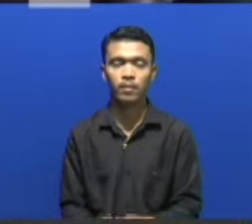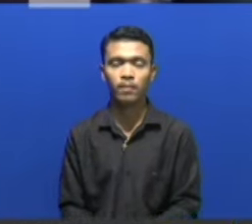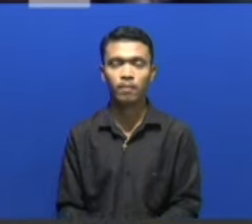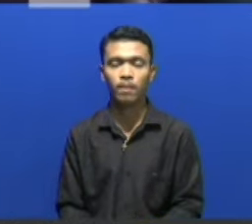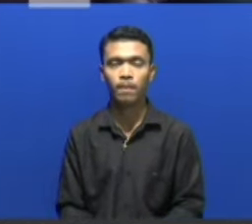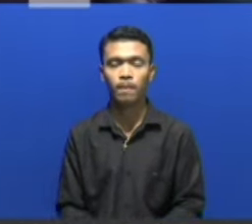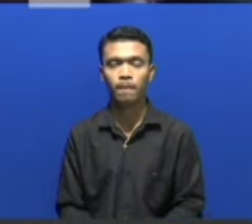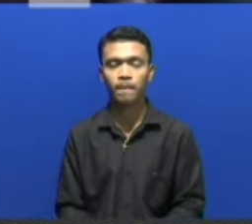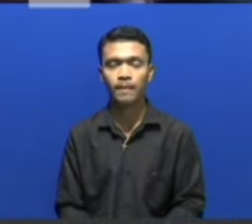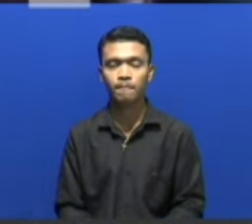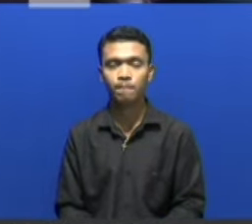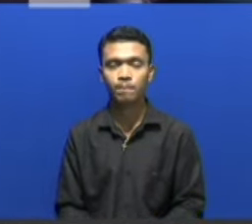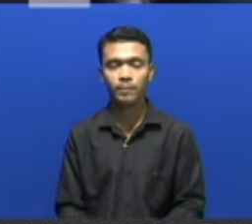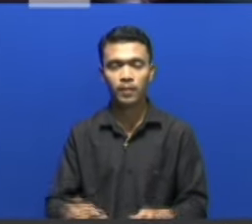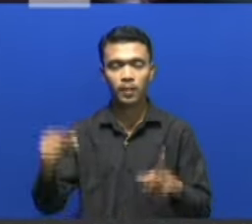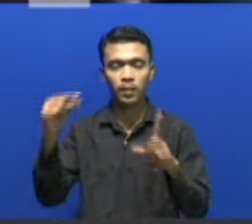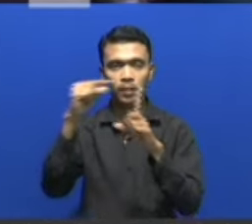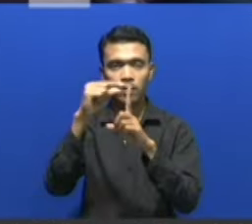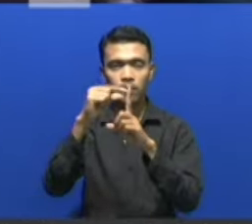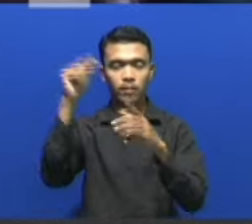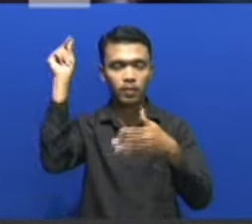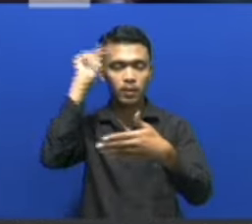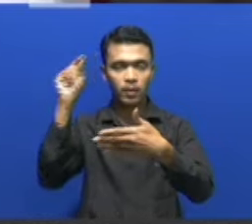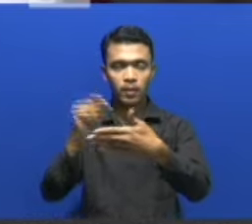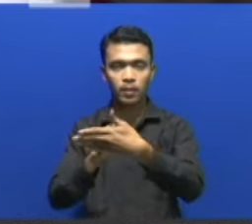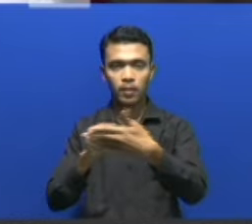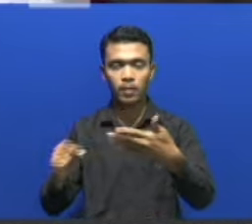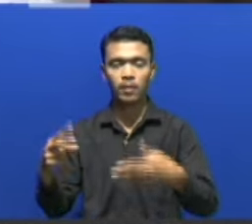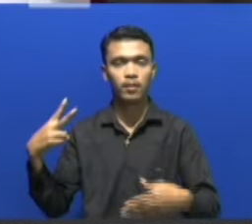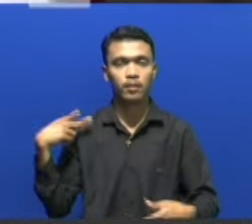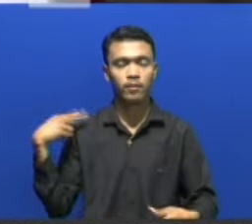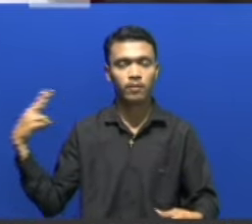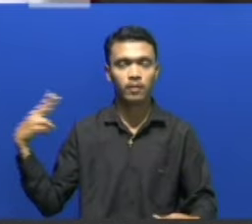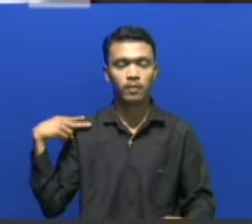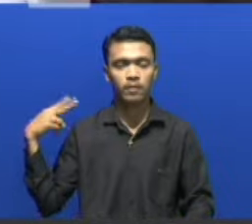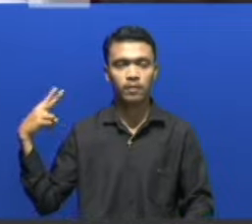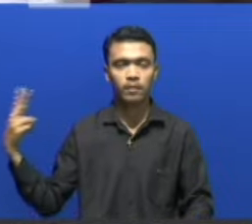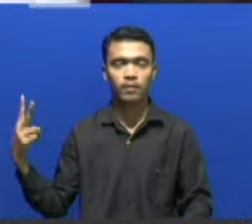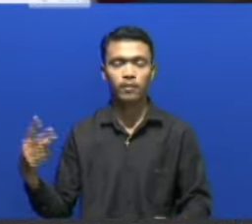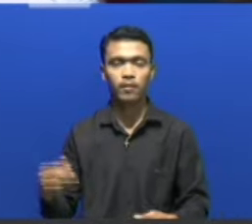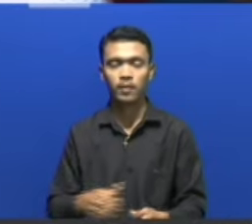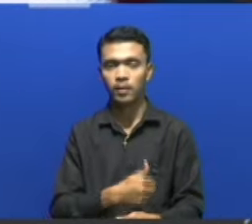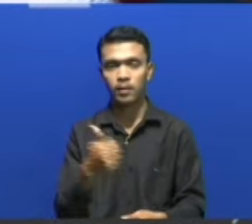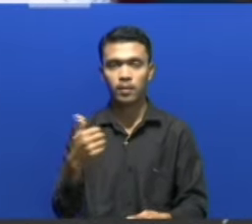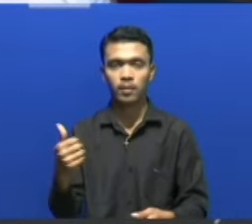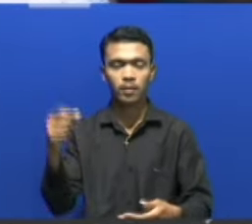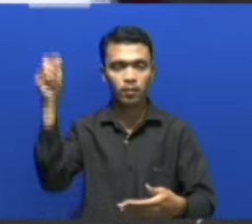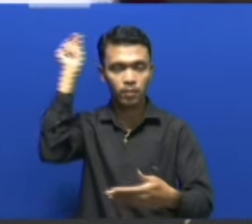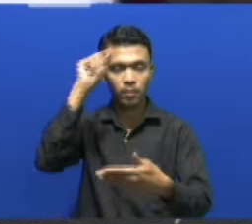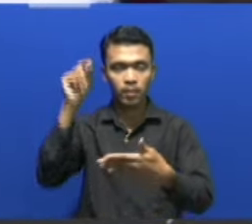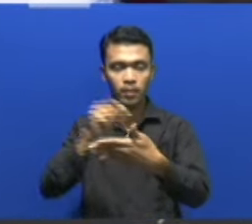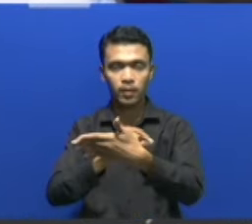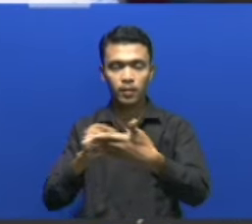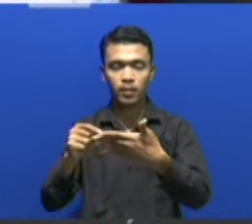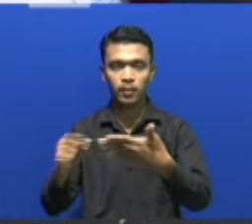ia naba, be, haquera que está viva, ia naba, bebê, ia balumos, be, haquera, ho, tá mais um, ia o